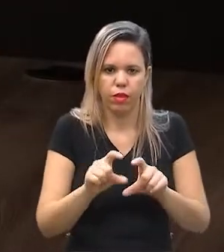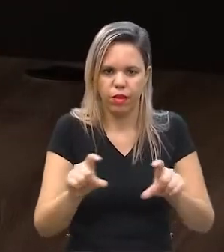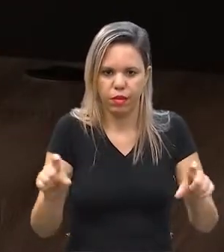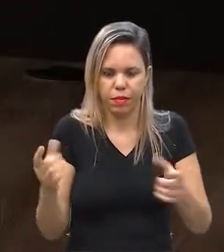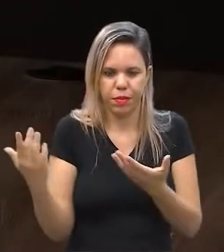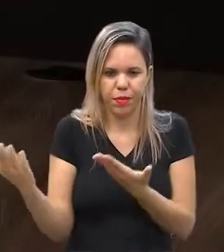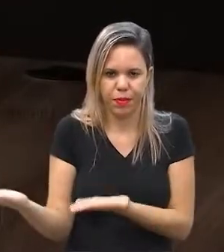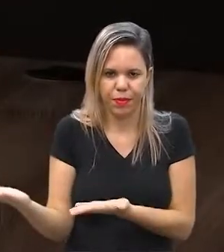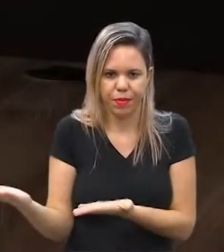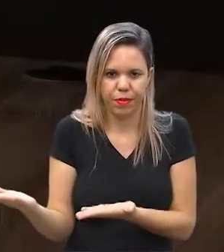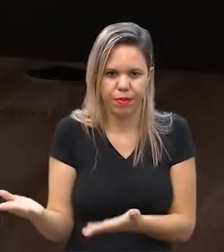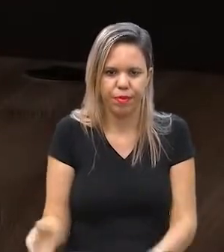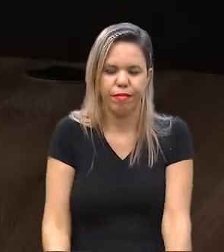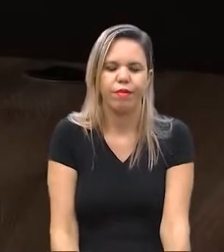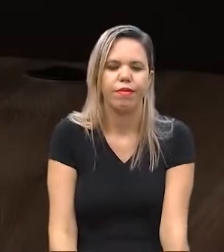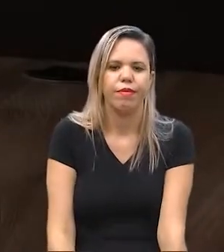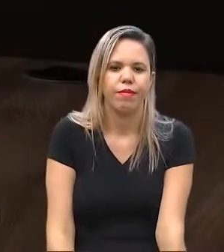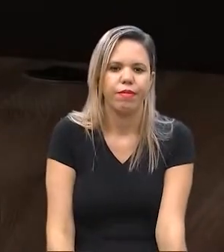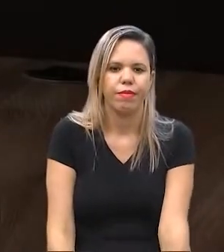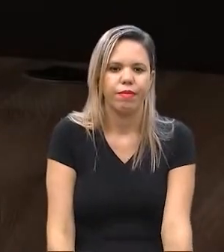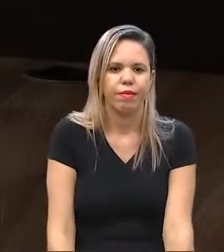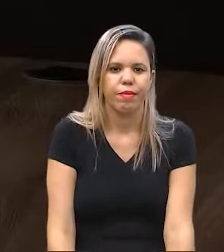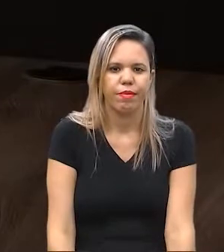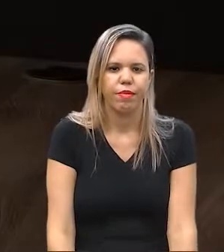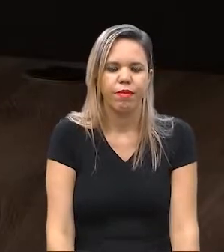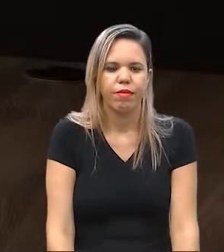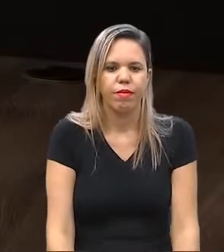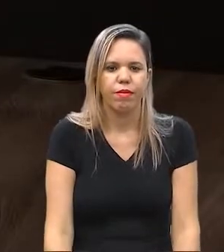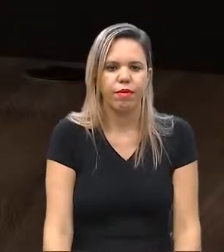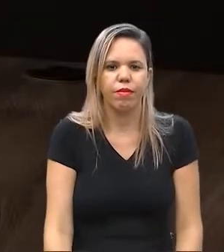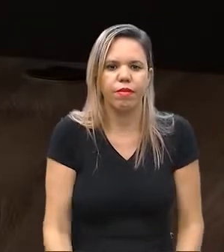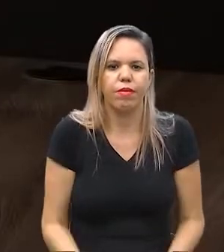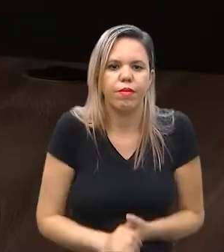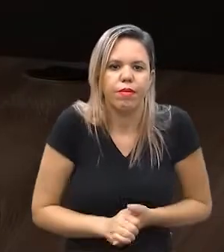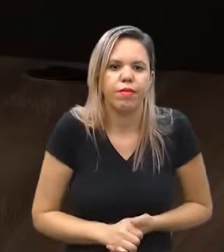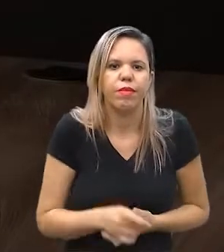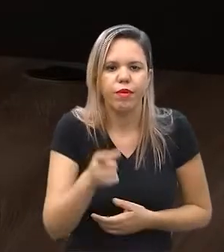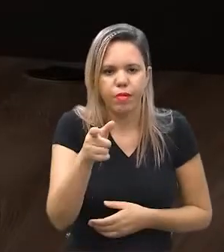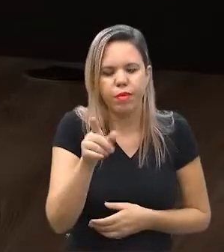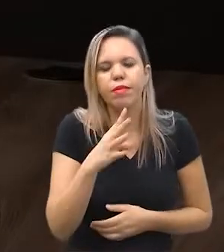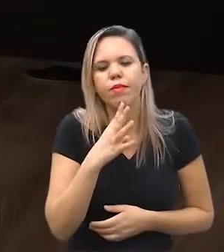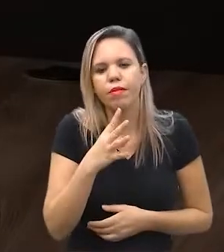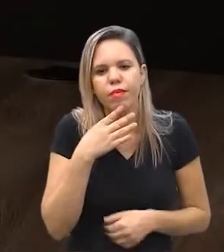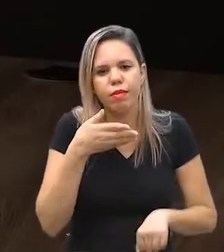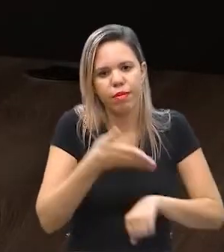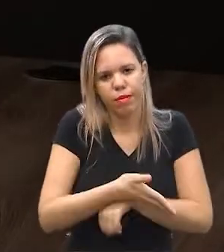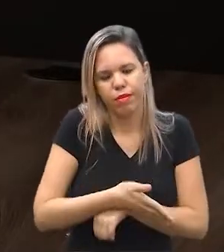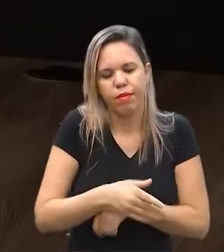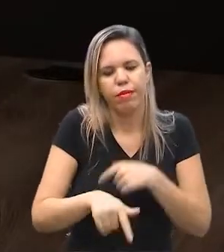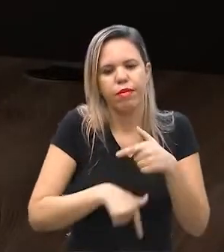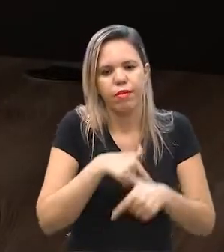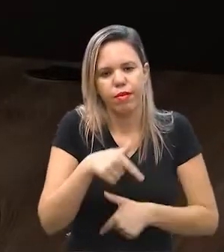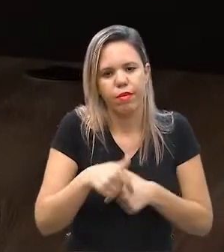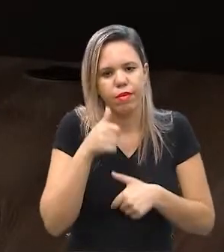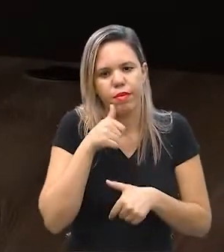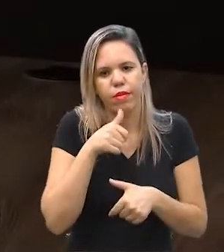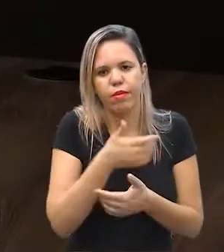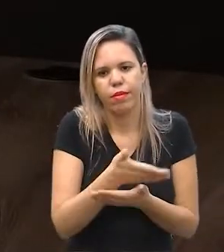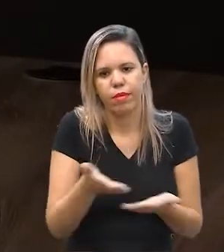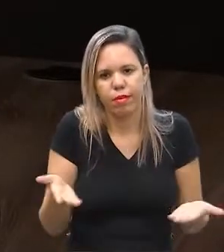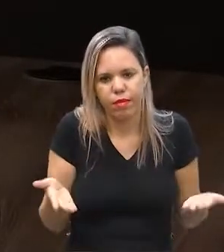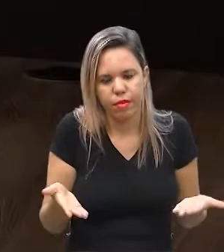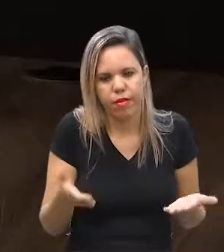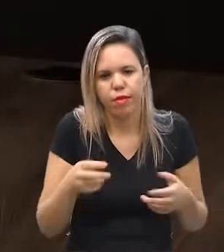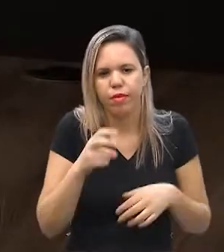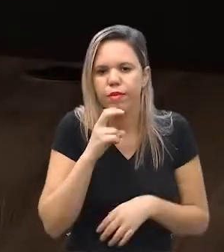roca para você, na verdade, da roca para você. E aí vocês conhecem esse trabalho das meninas